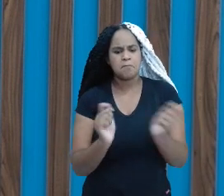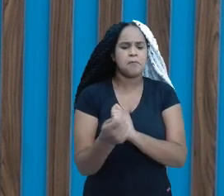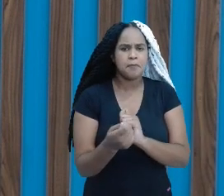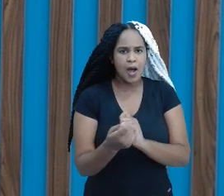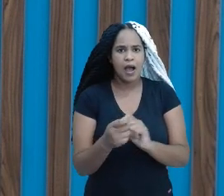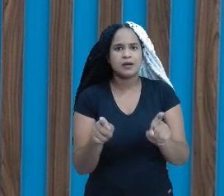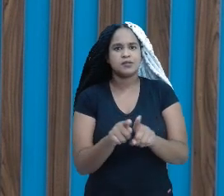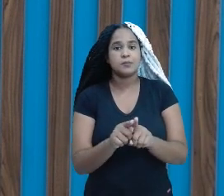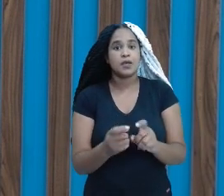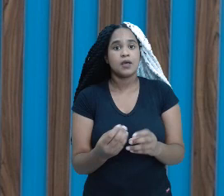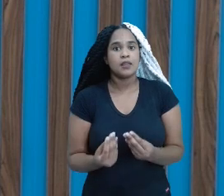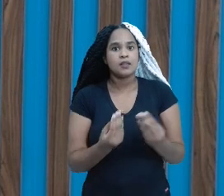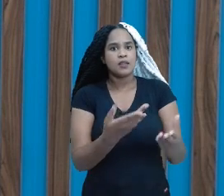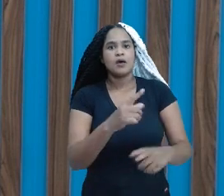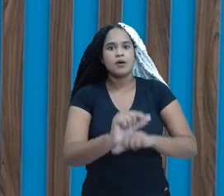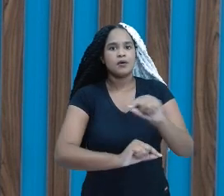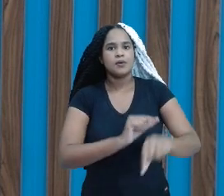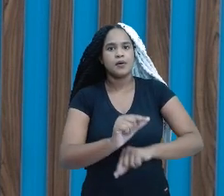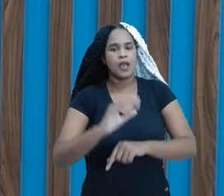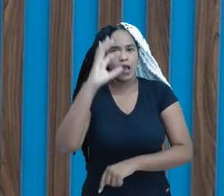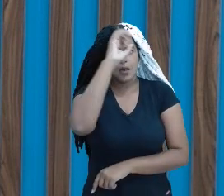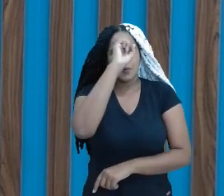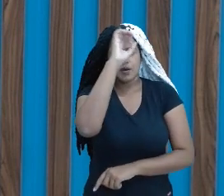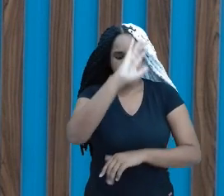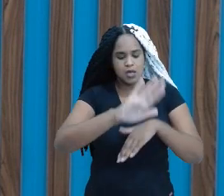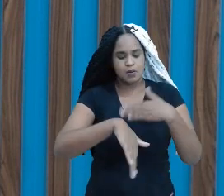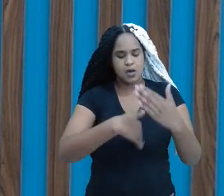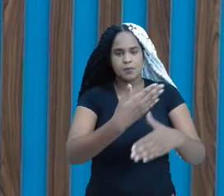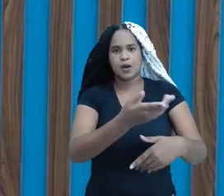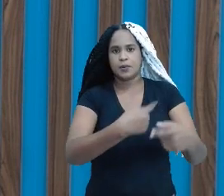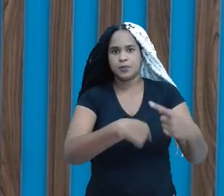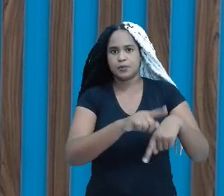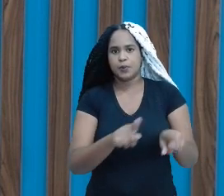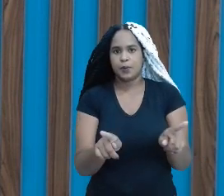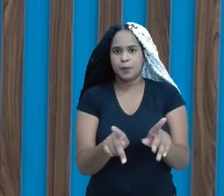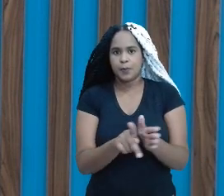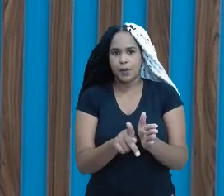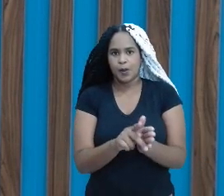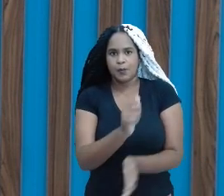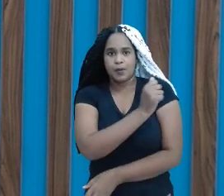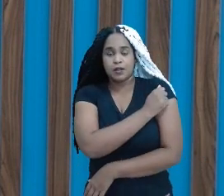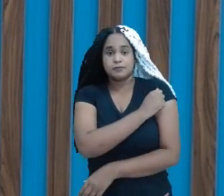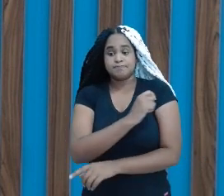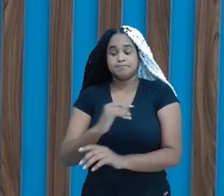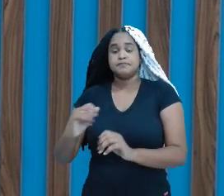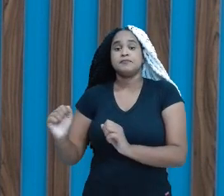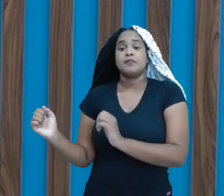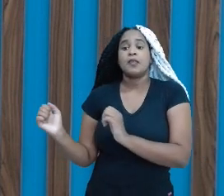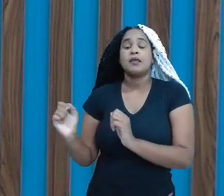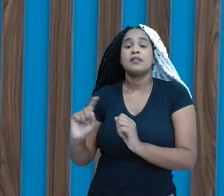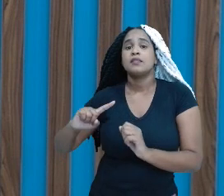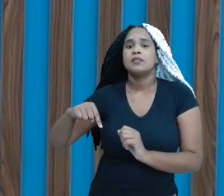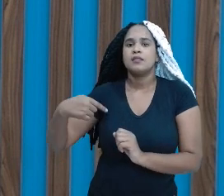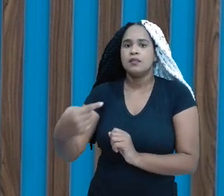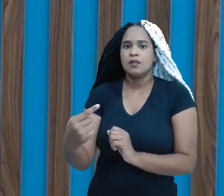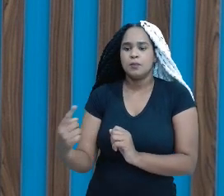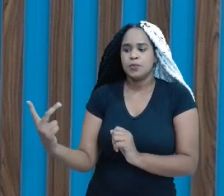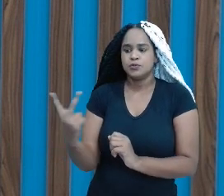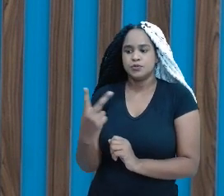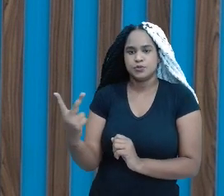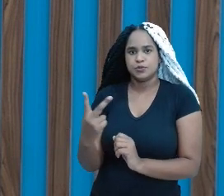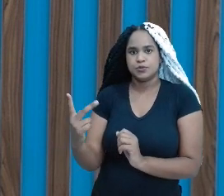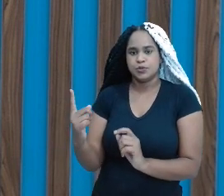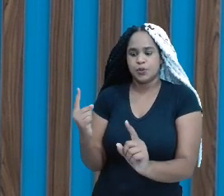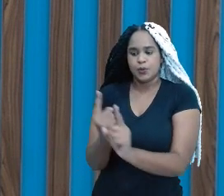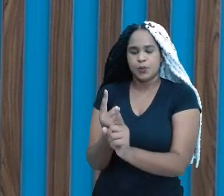propicie aprendizagem e desenvolvimento para esse estudante. No nosso segundo encontro, a gente falou das questões sensoriais e